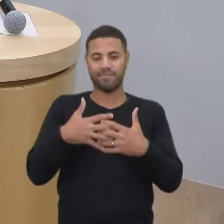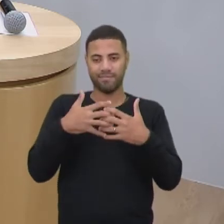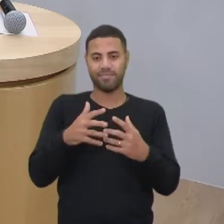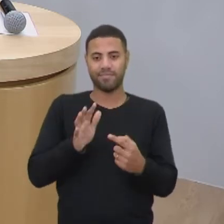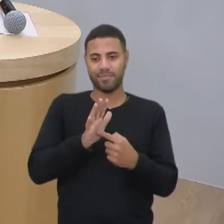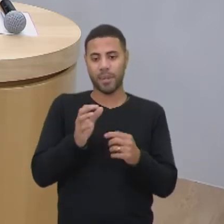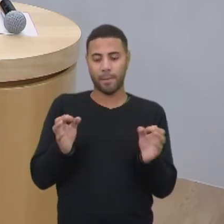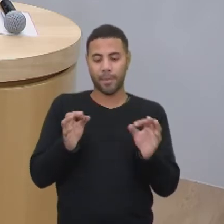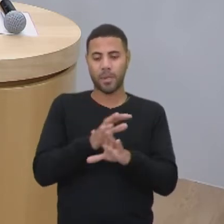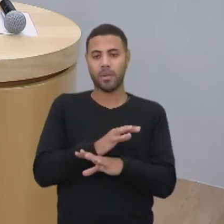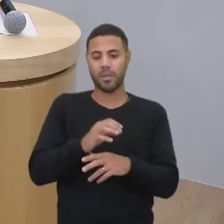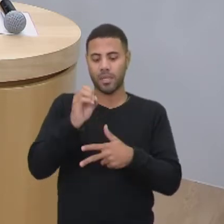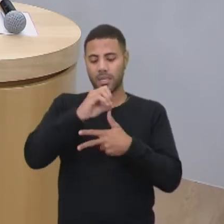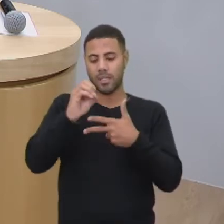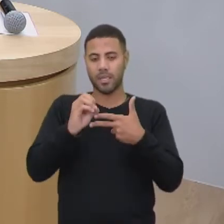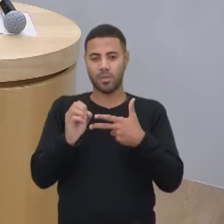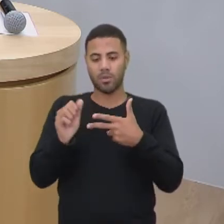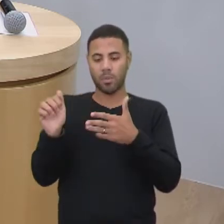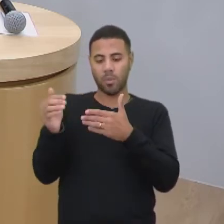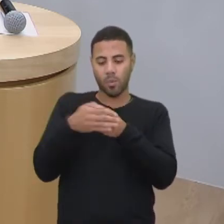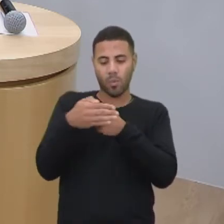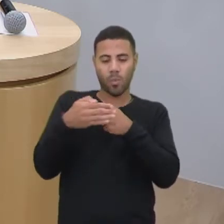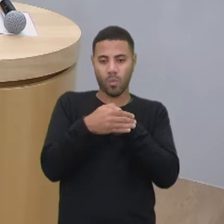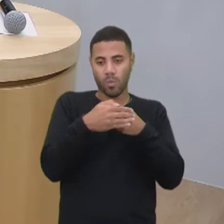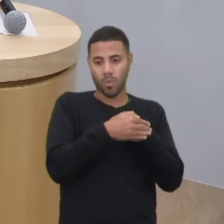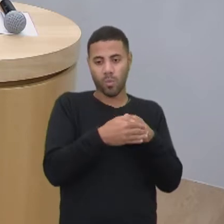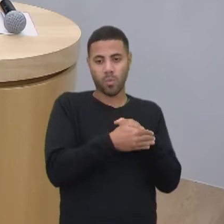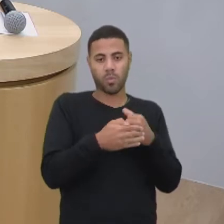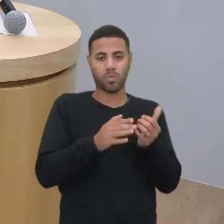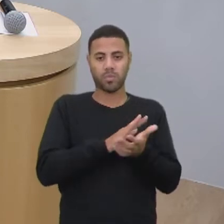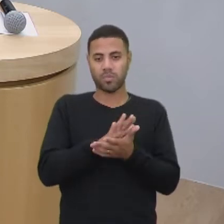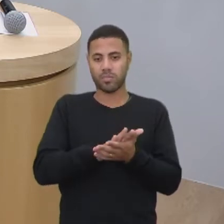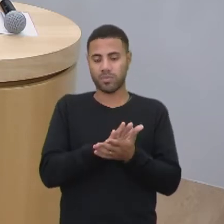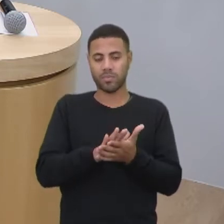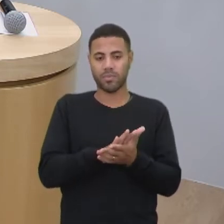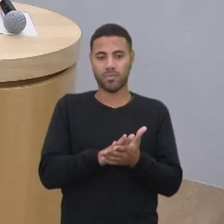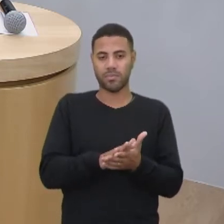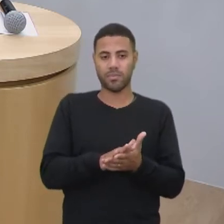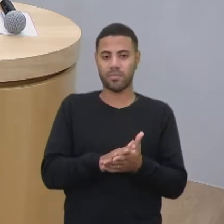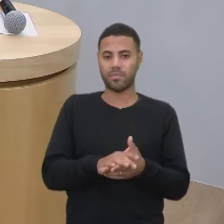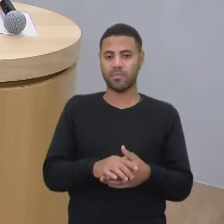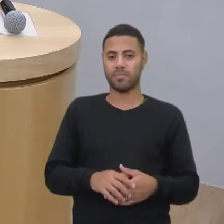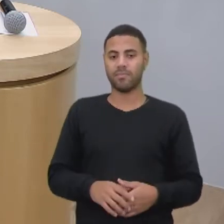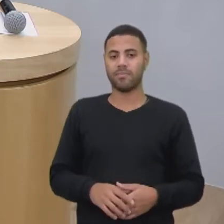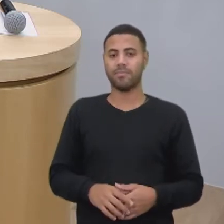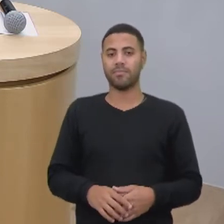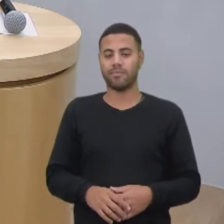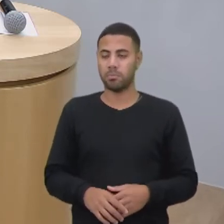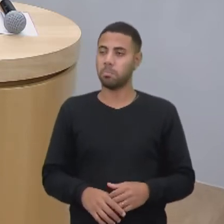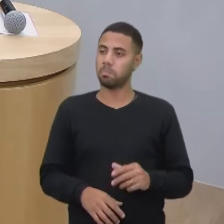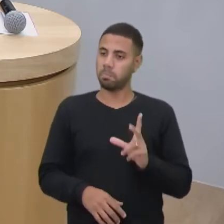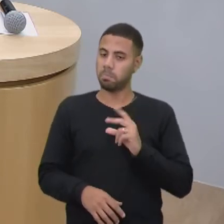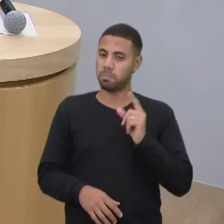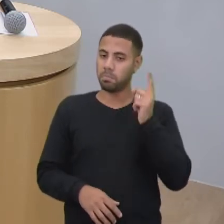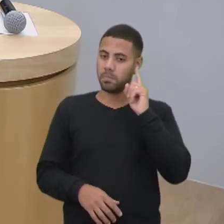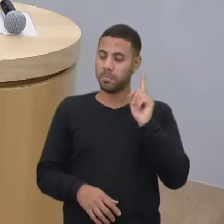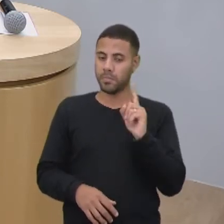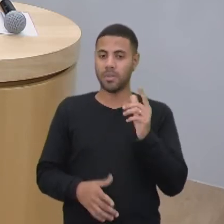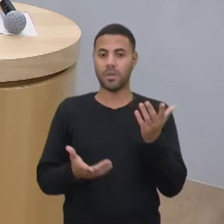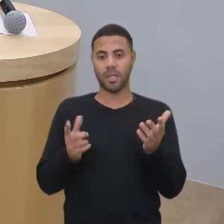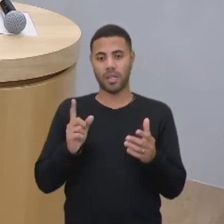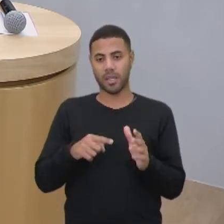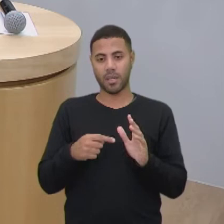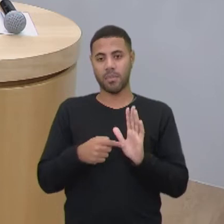pronta para o Enem é aquela que está toda tarjada porque não se pode falar nada. Não se pode falar nada. Uma coisa mais... Olha. Né? Então você vê que é uma